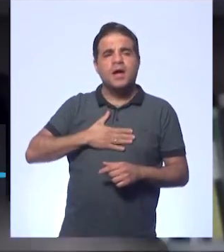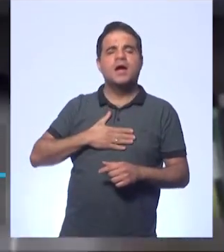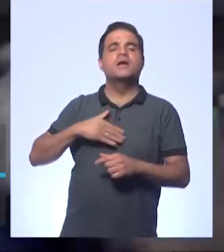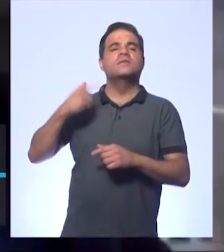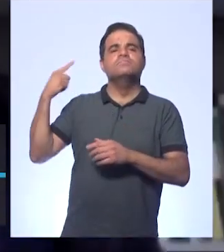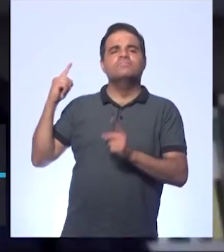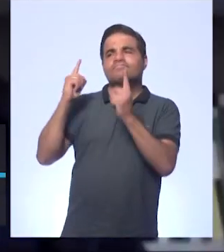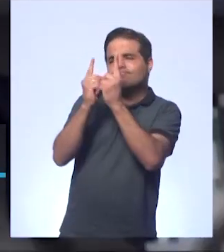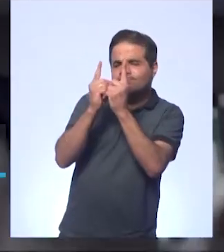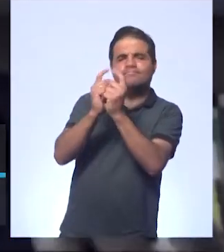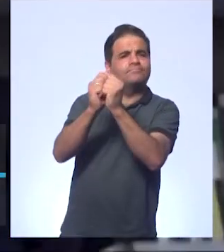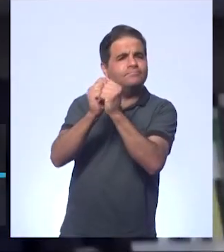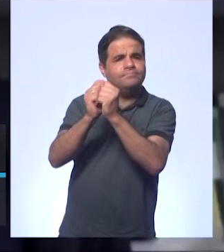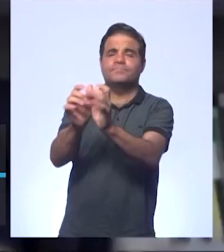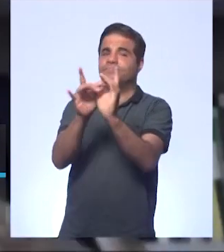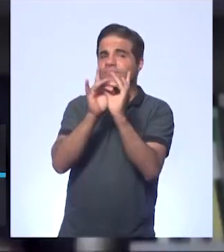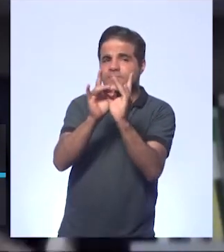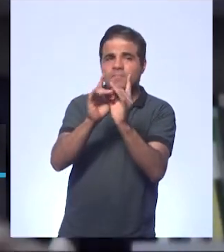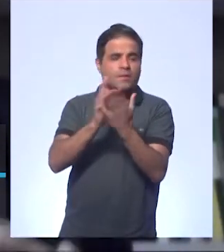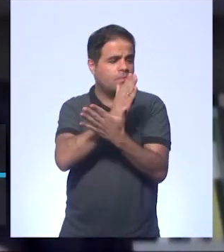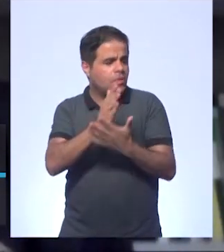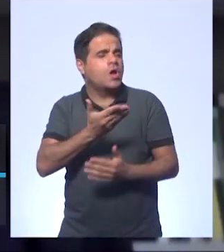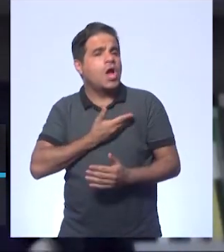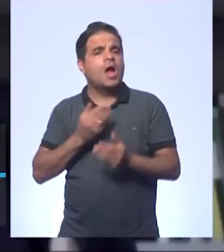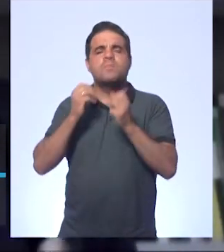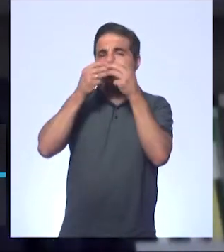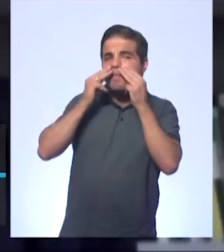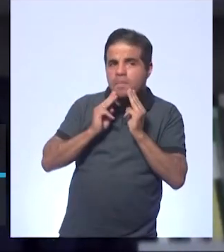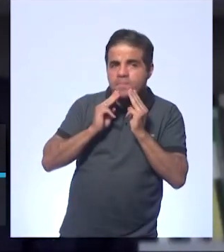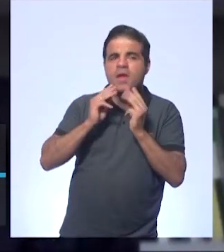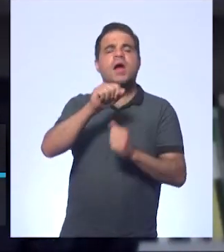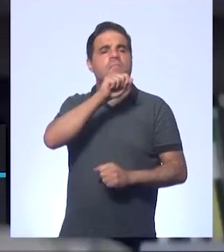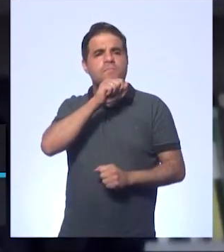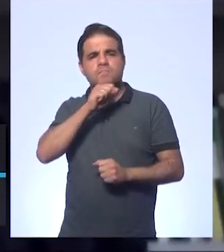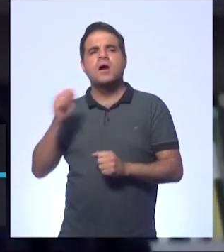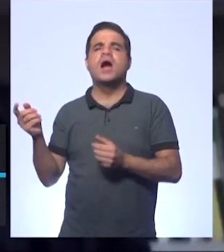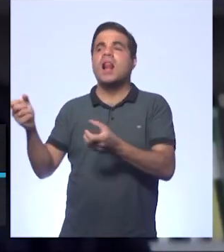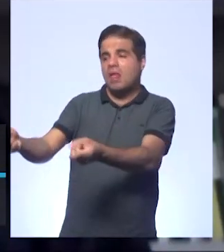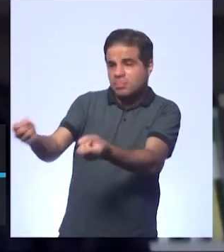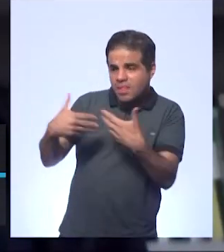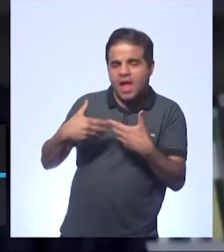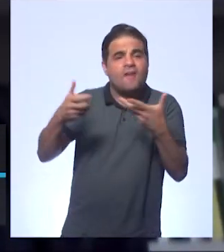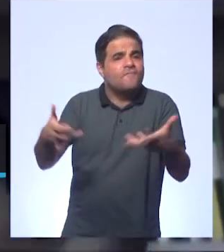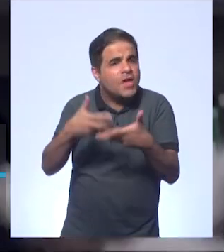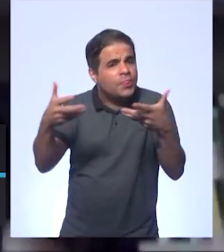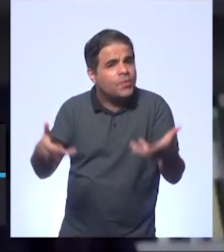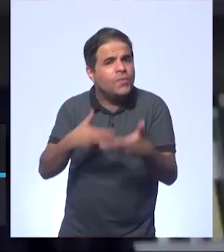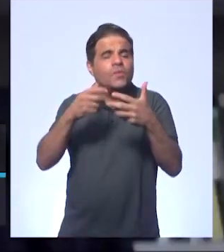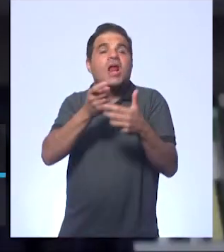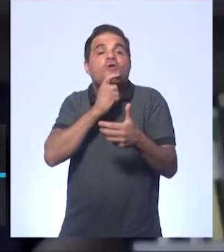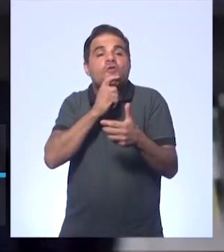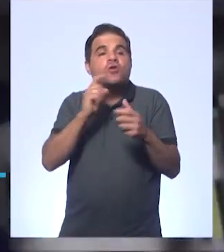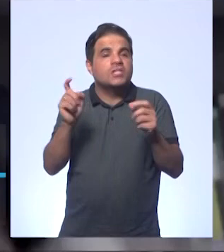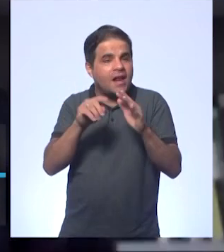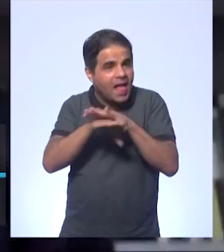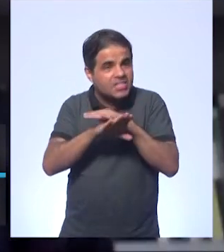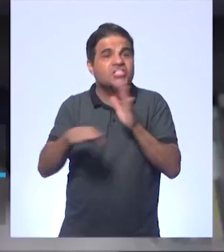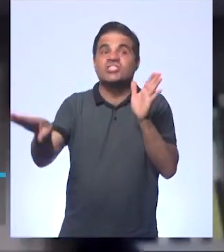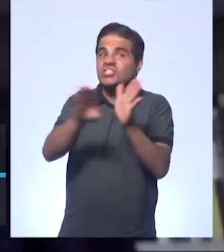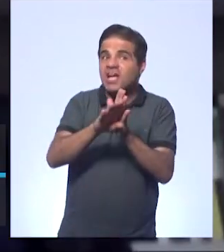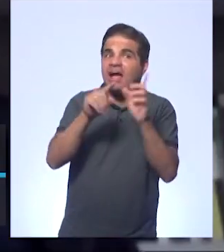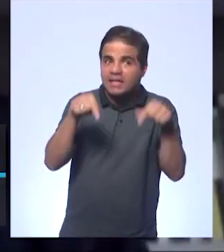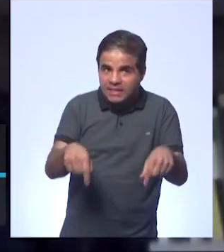dessa proximidade que nós temos com Moçambique e Brasil, a minha mãe envia verdura congelada, chega